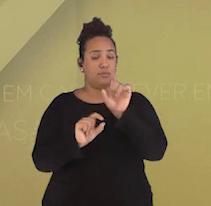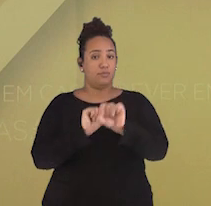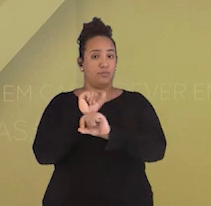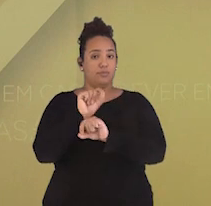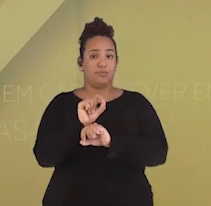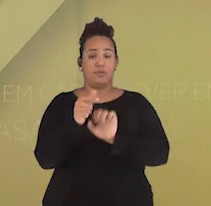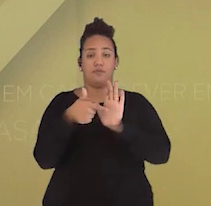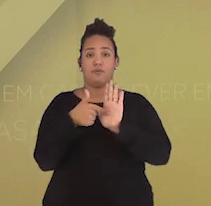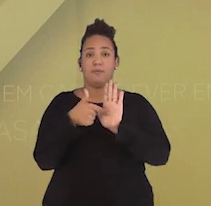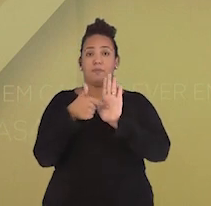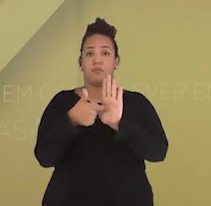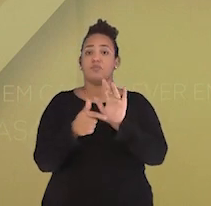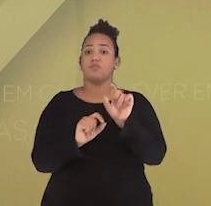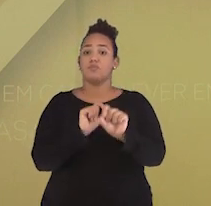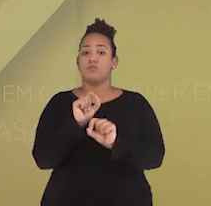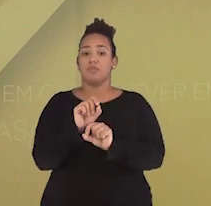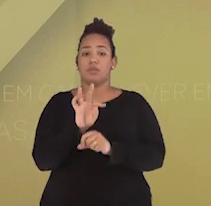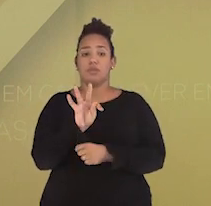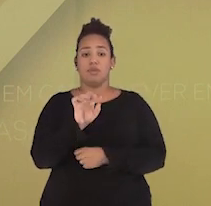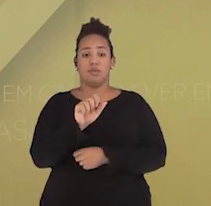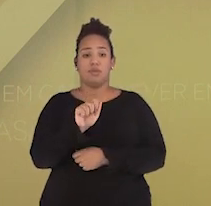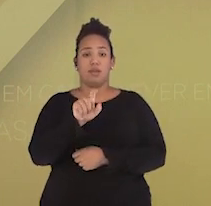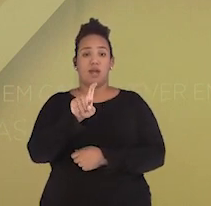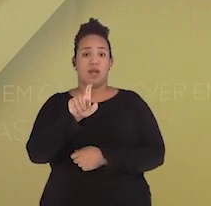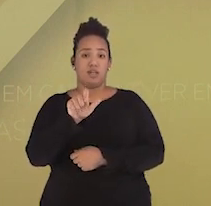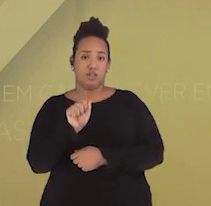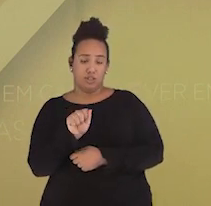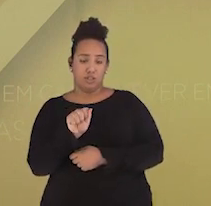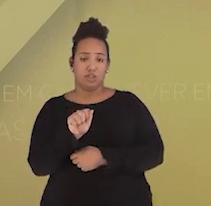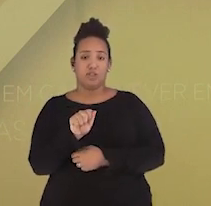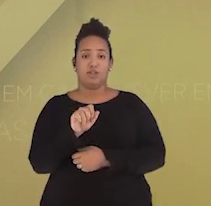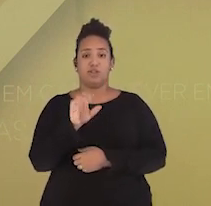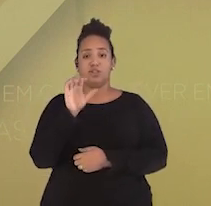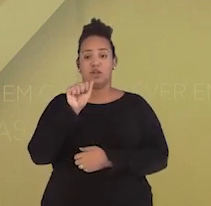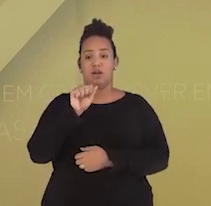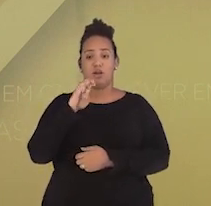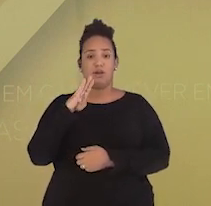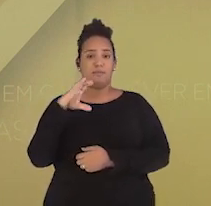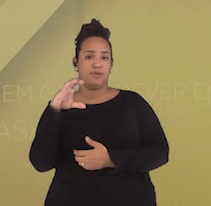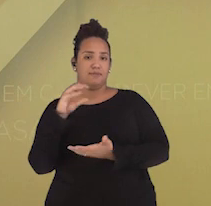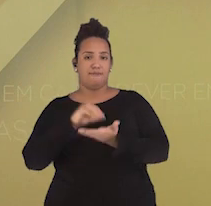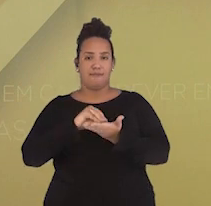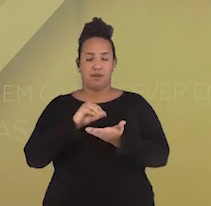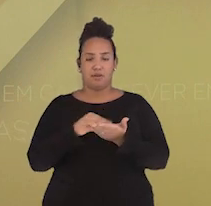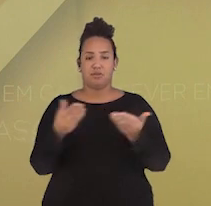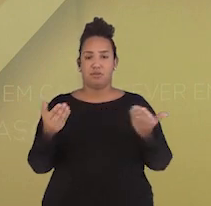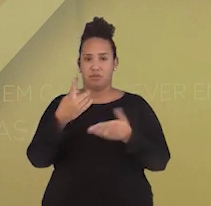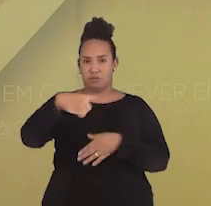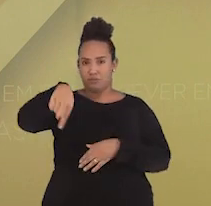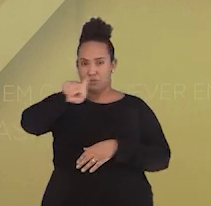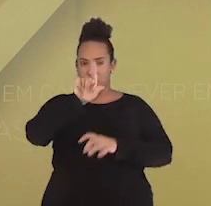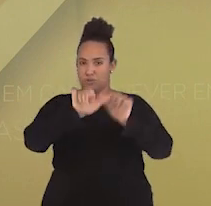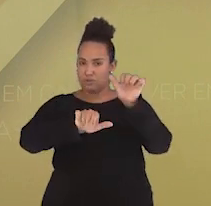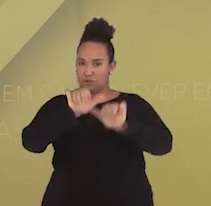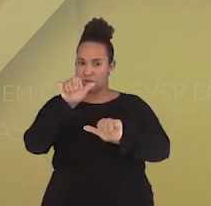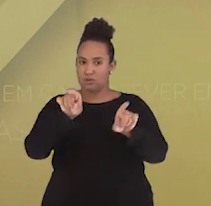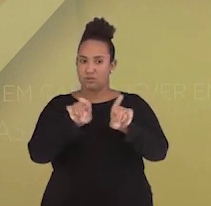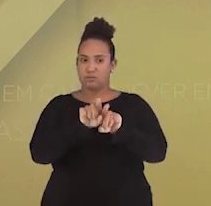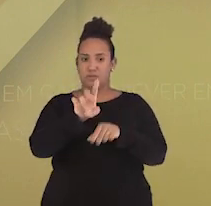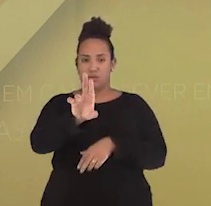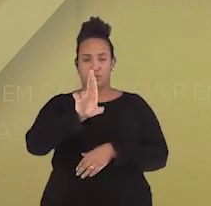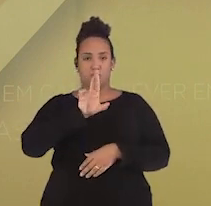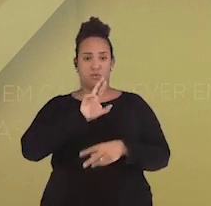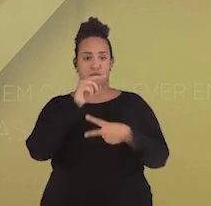apresentar a taxa de analfabetismo no Brasil. Vou deixar vocês analisarem e responderem